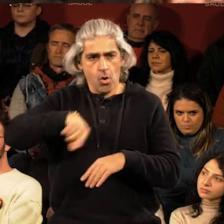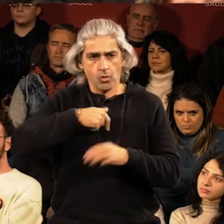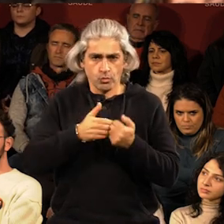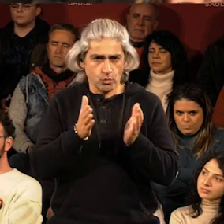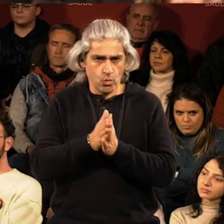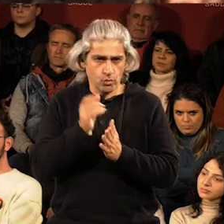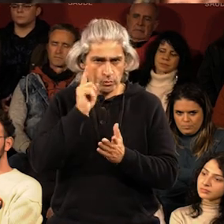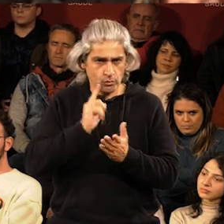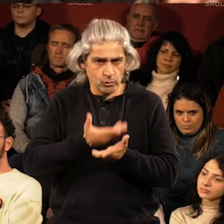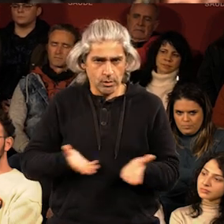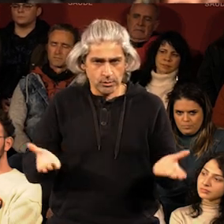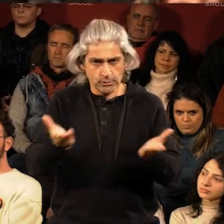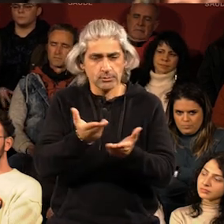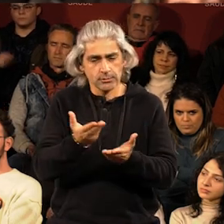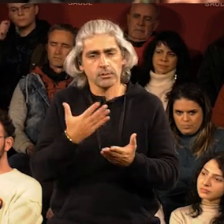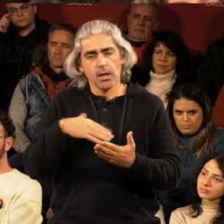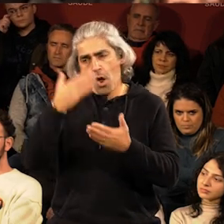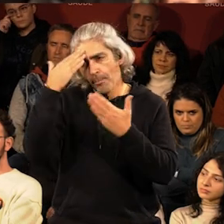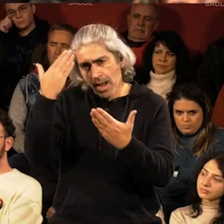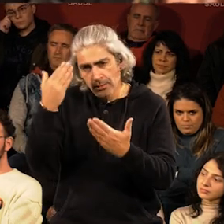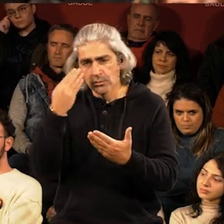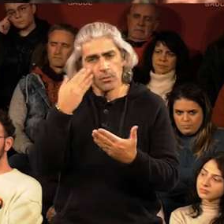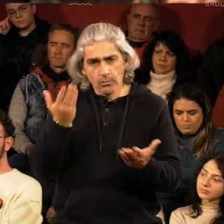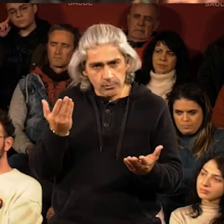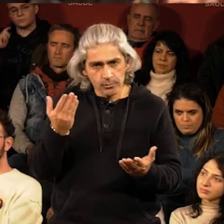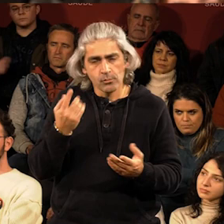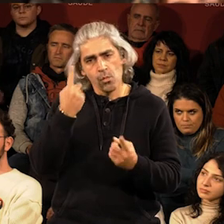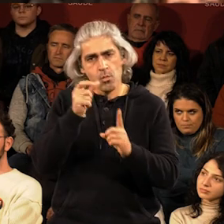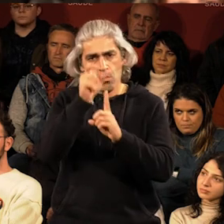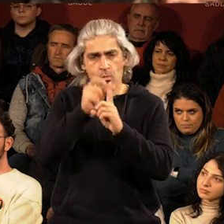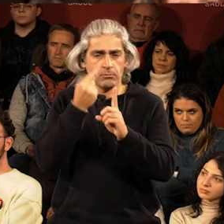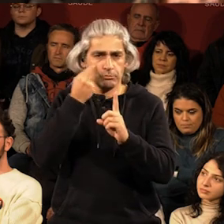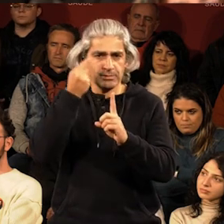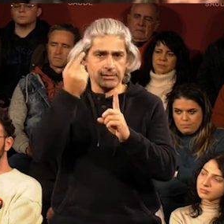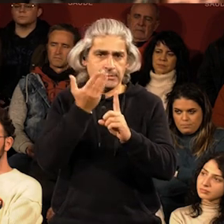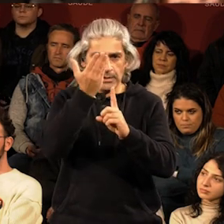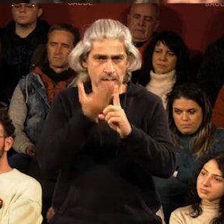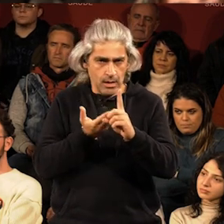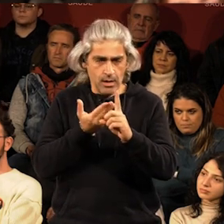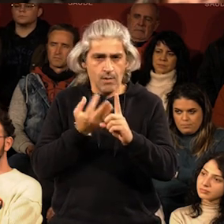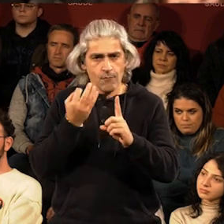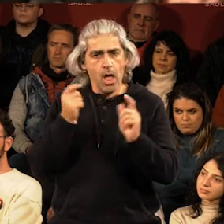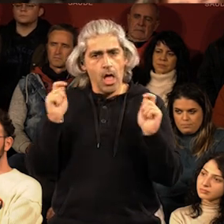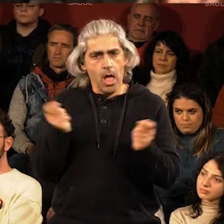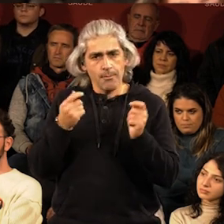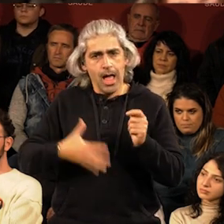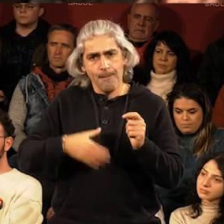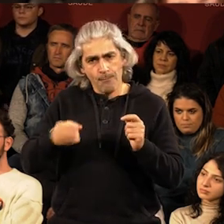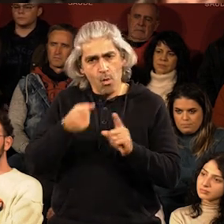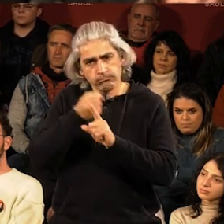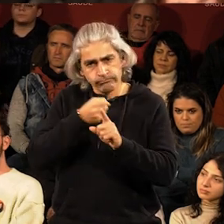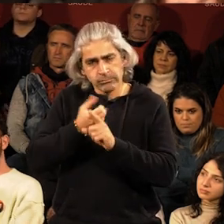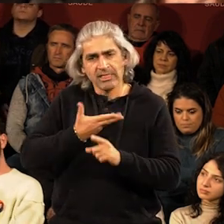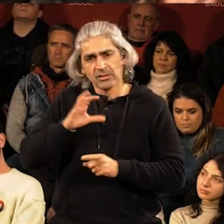quero prestar-lhes a homenagem prestando homenagem a uma em especial que fez a campanha do aborto no